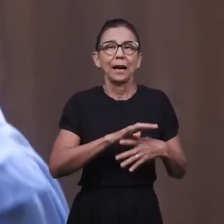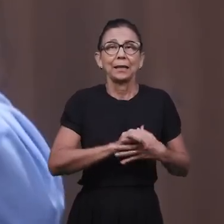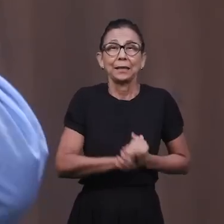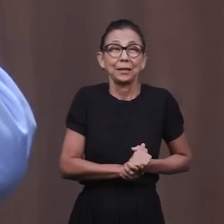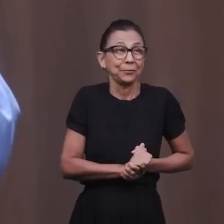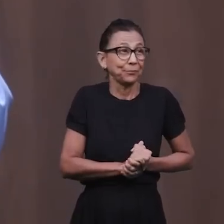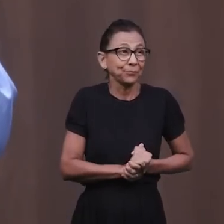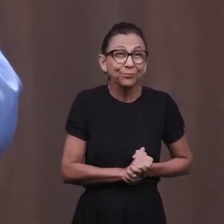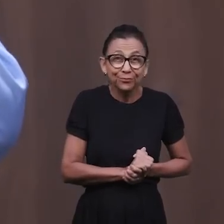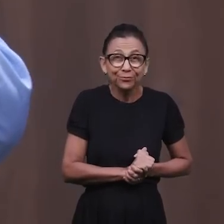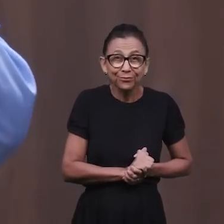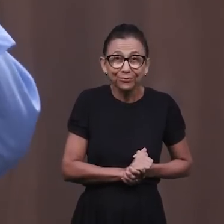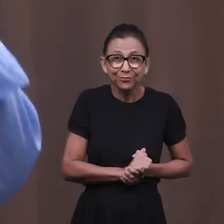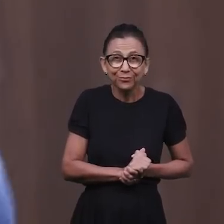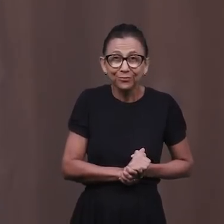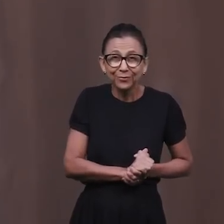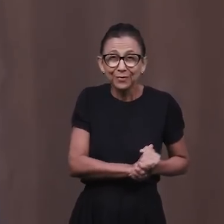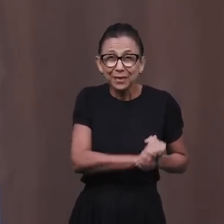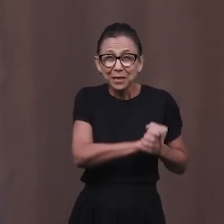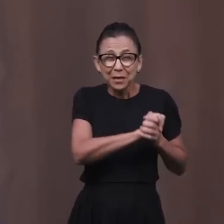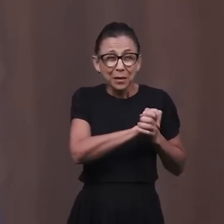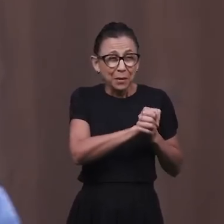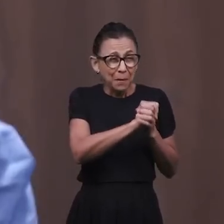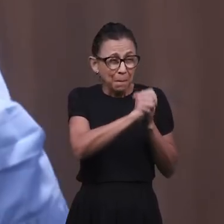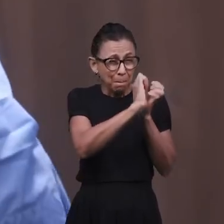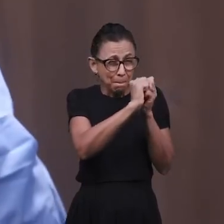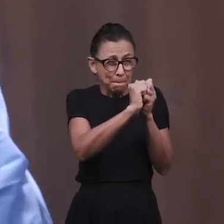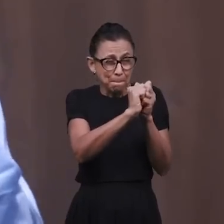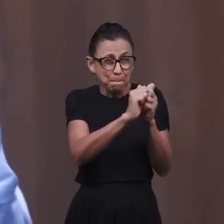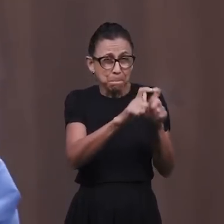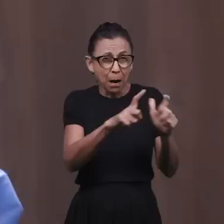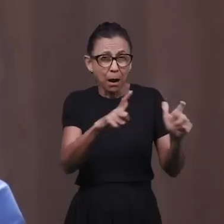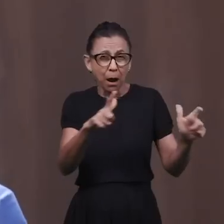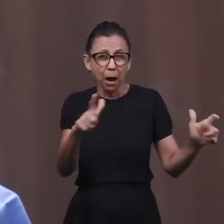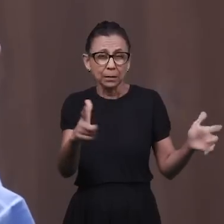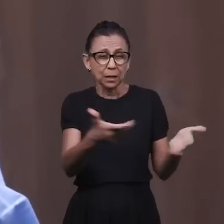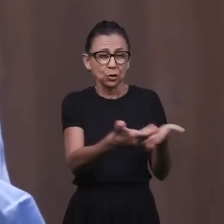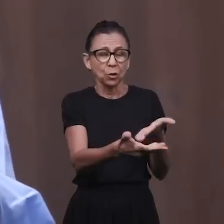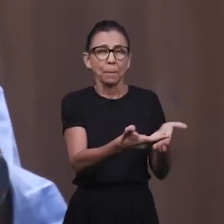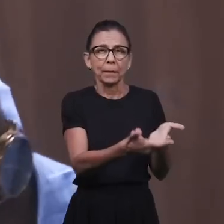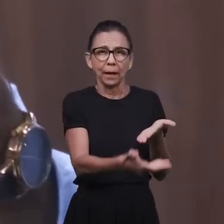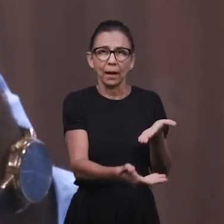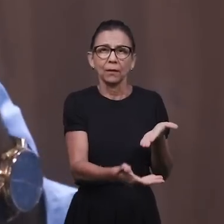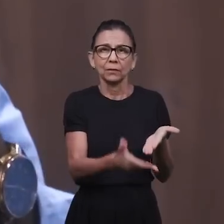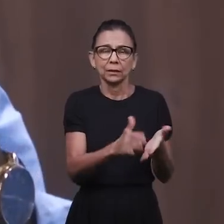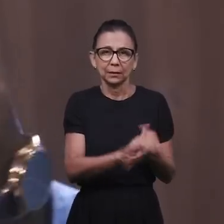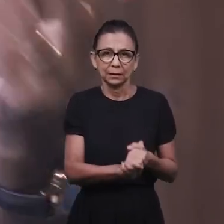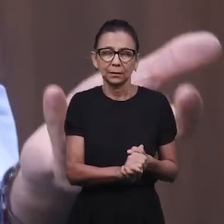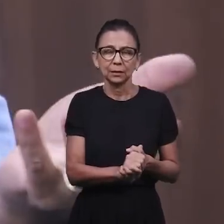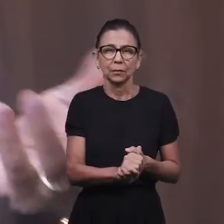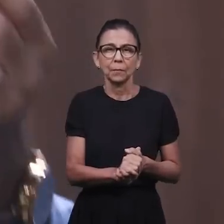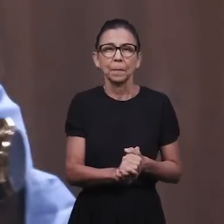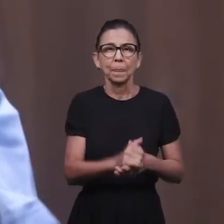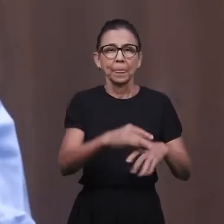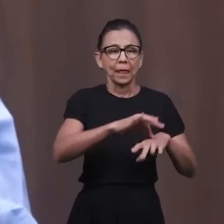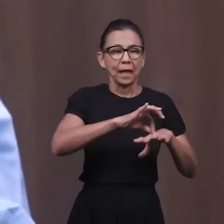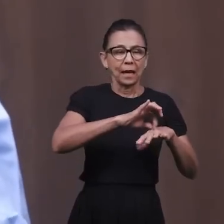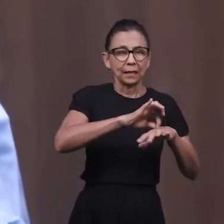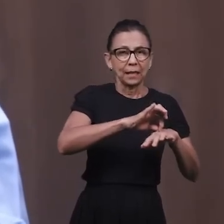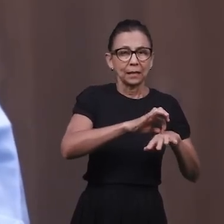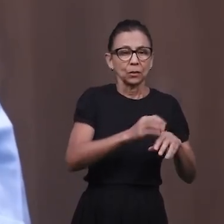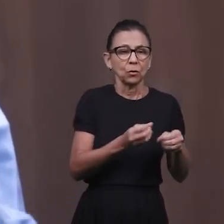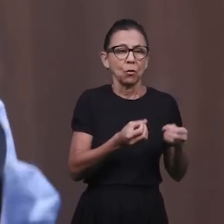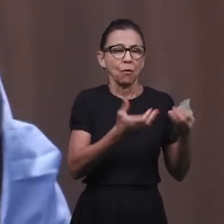era dividida em 3 partes. Uma parte era para o Deus que estava recebendo